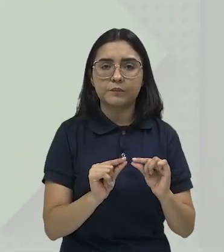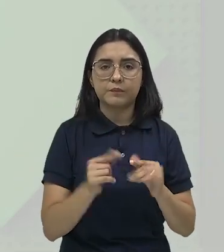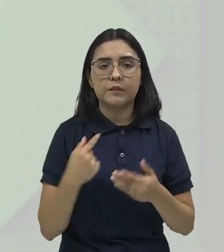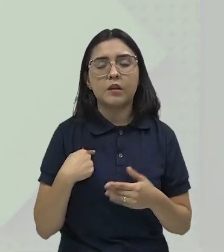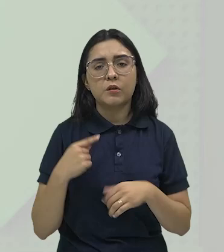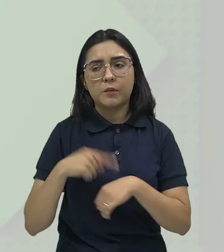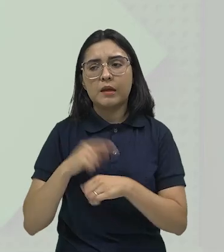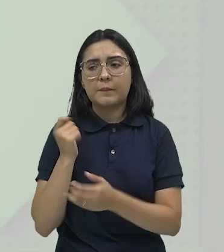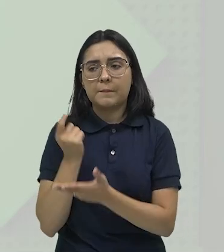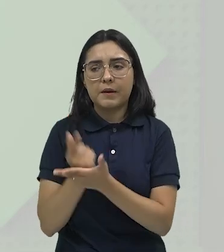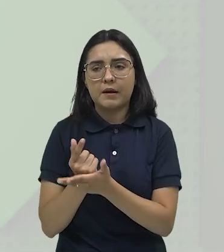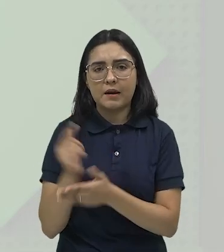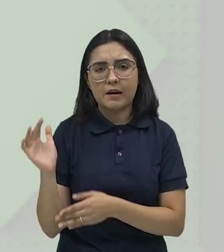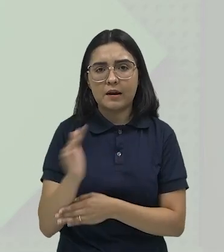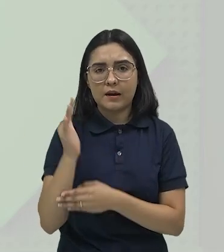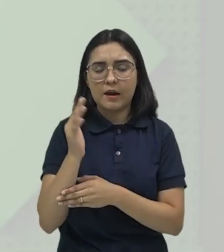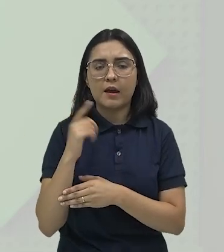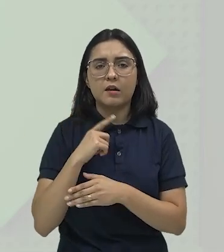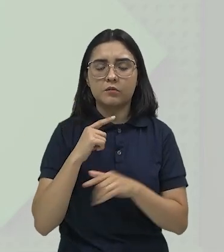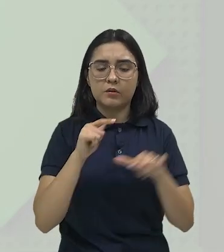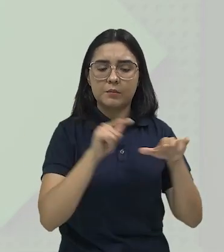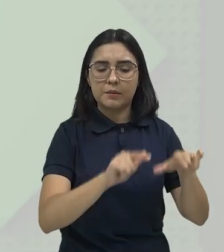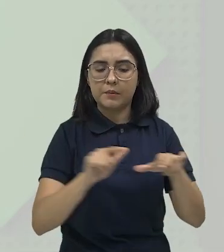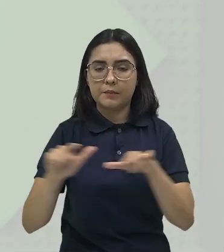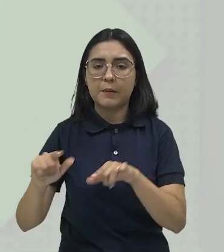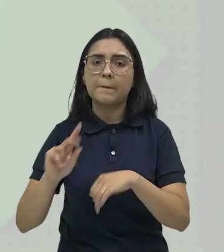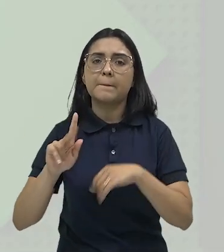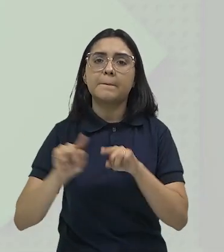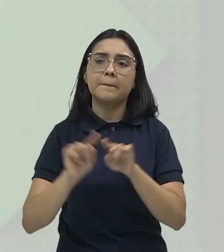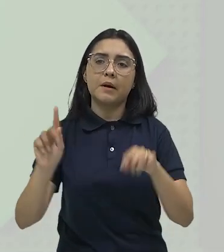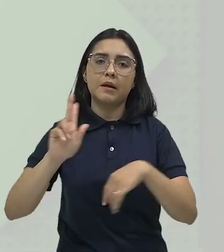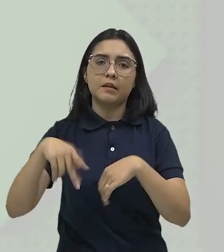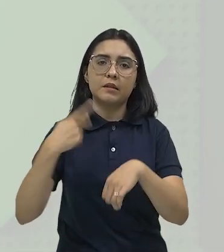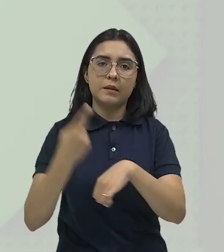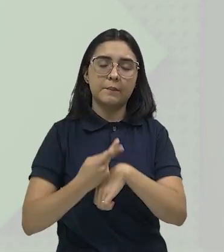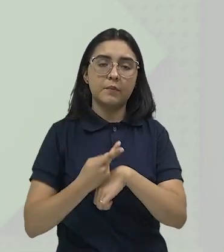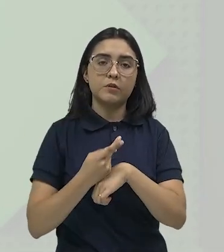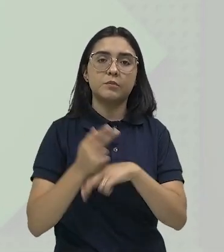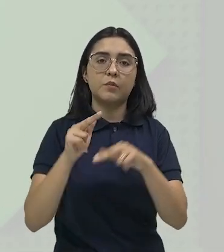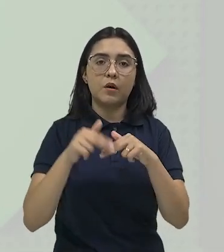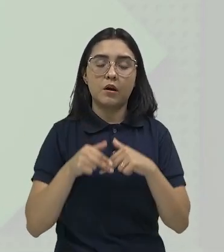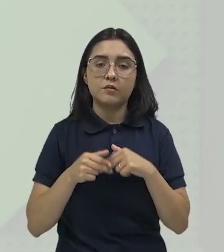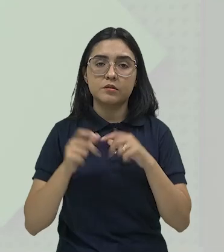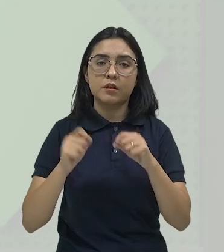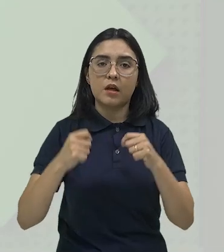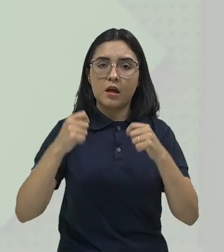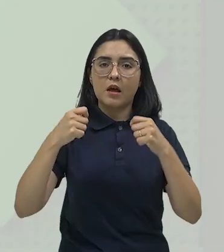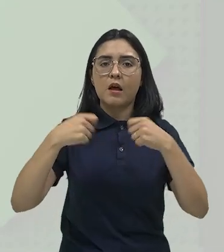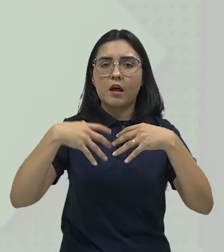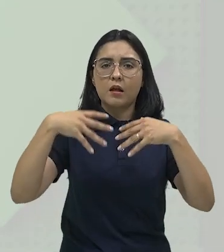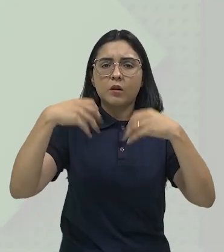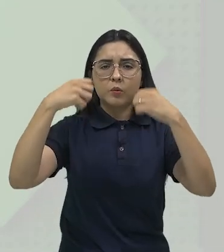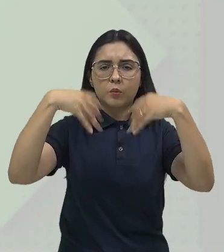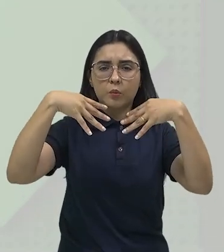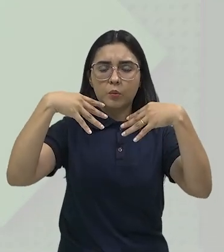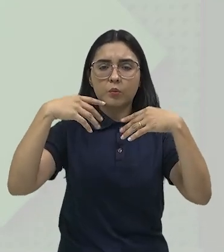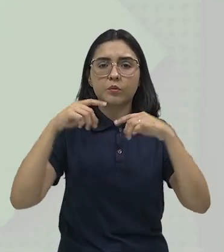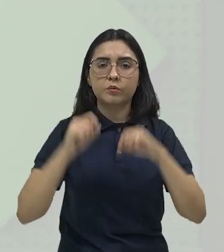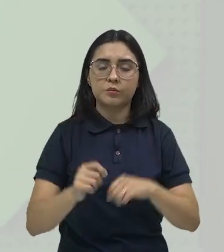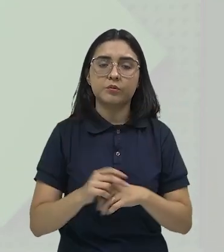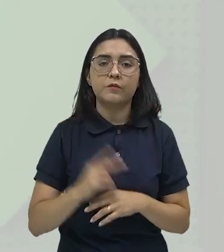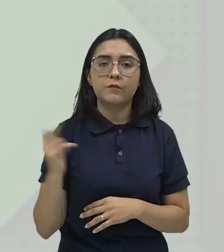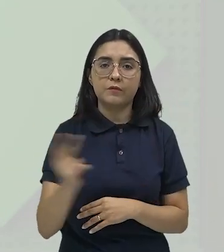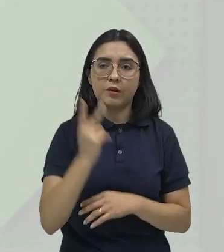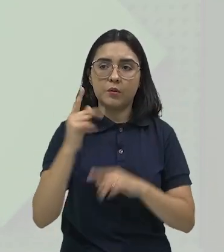comprar essas placas, instalar essas placas, mas depois, por conta da baixa que você terá na conta